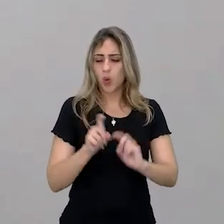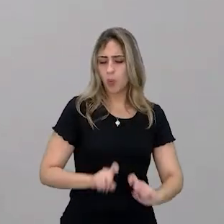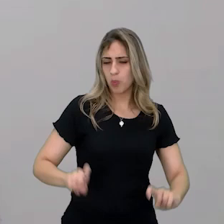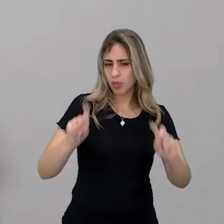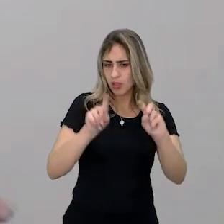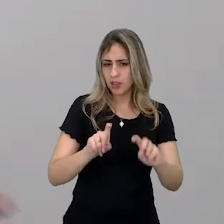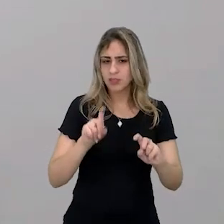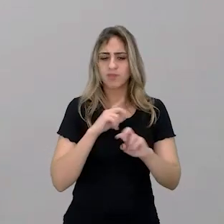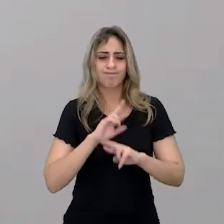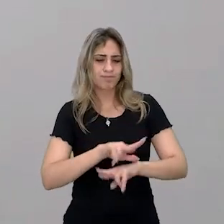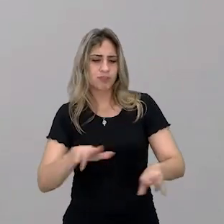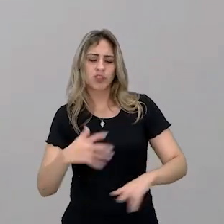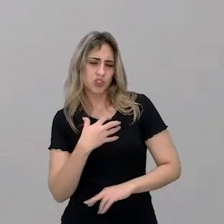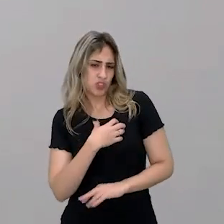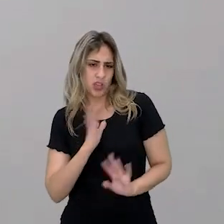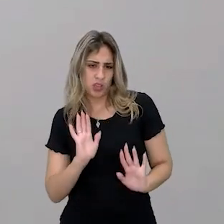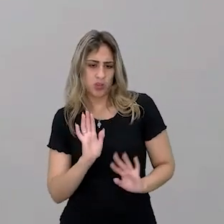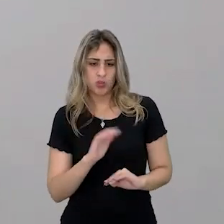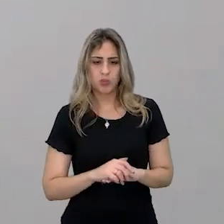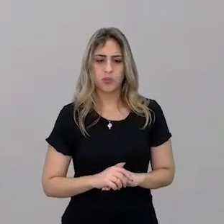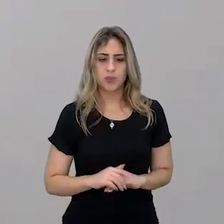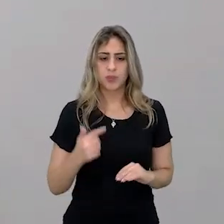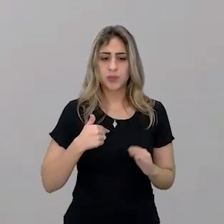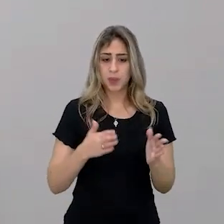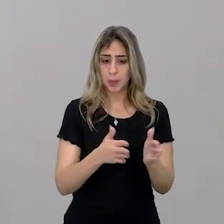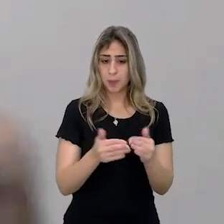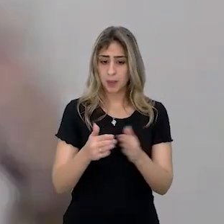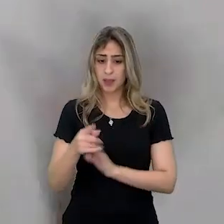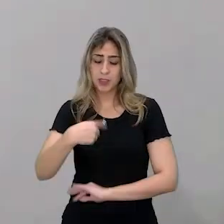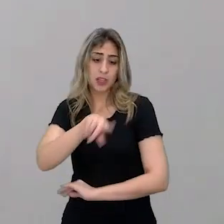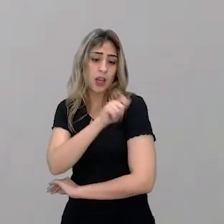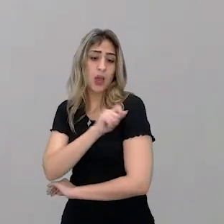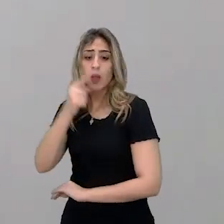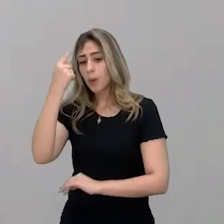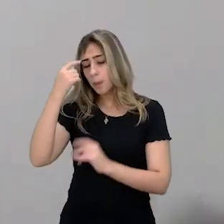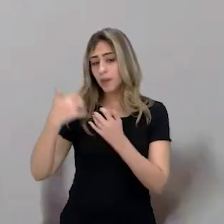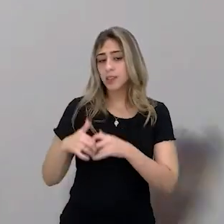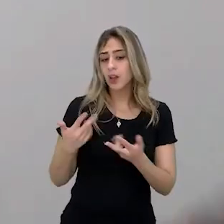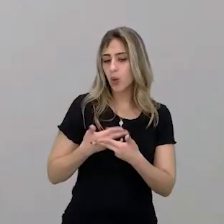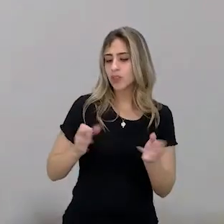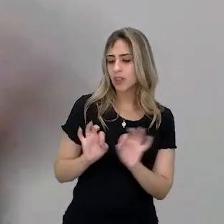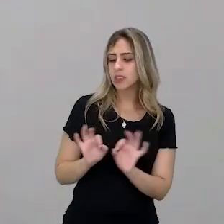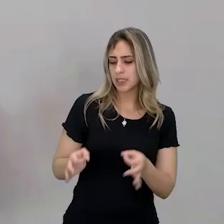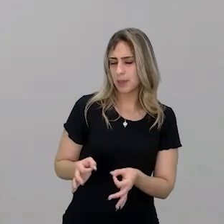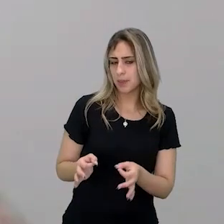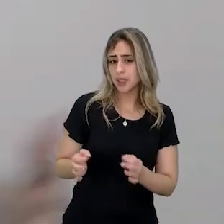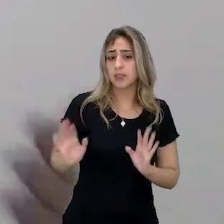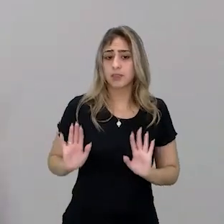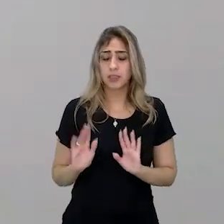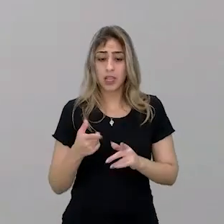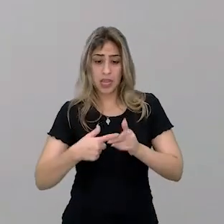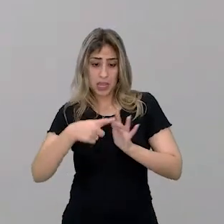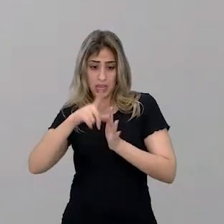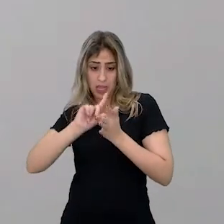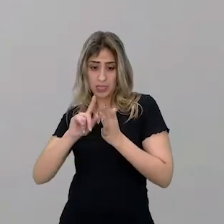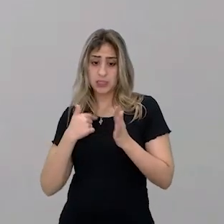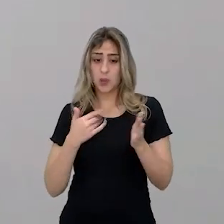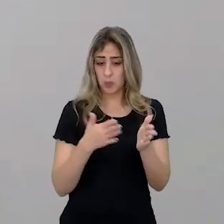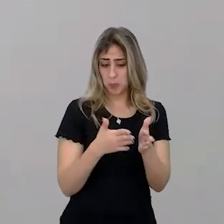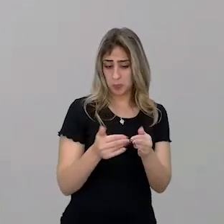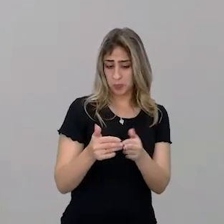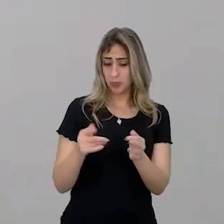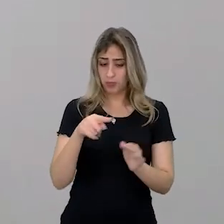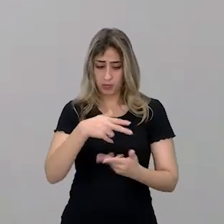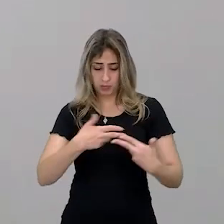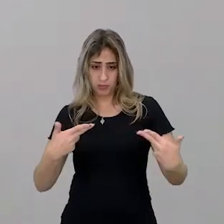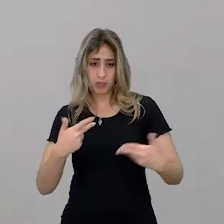computação, de alguma maneira. E eu peço, então, para o meu estudante pensar em coisas simples. Então, se antes de eu solicitar